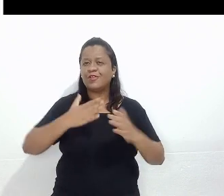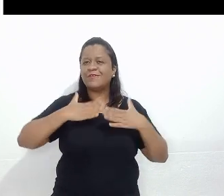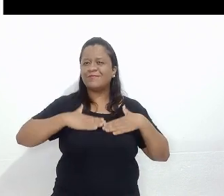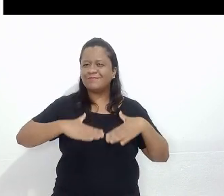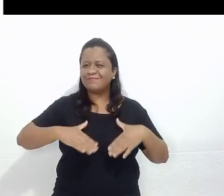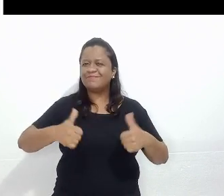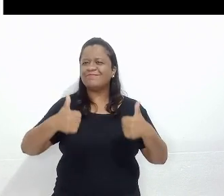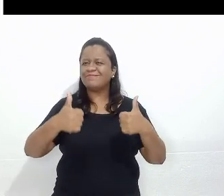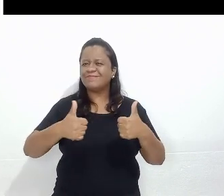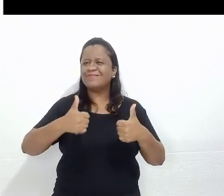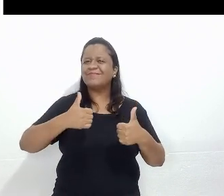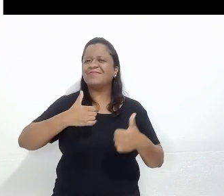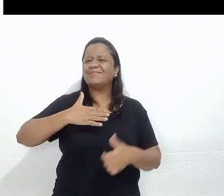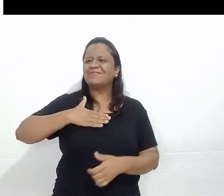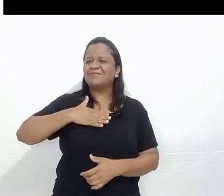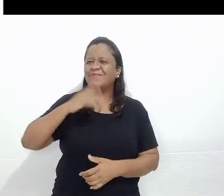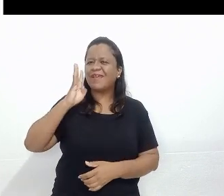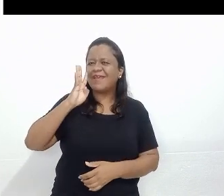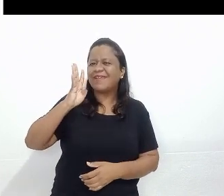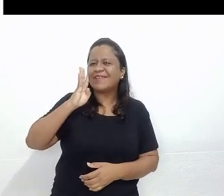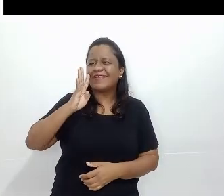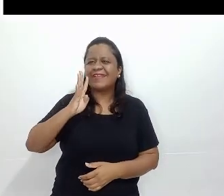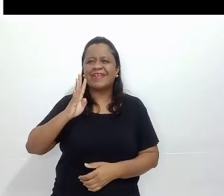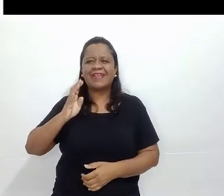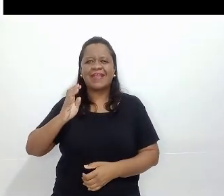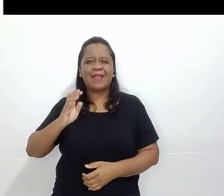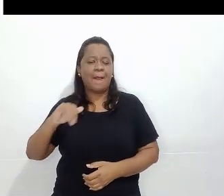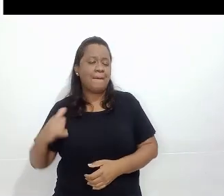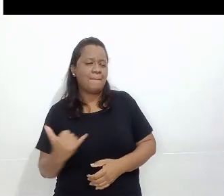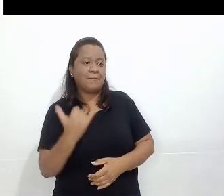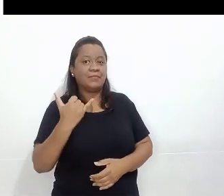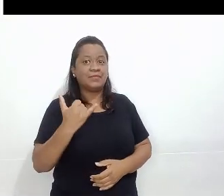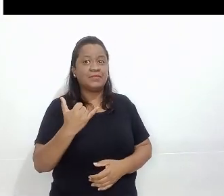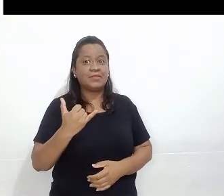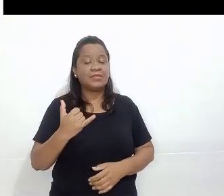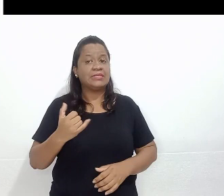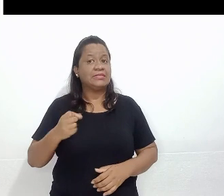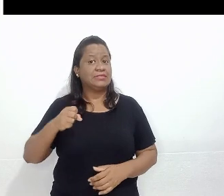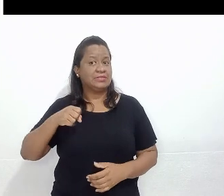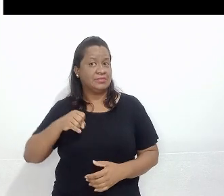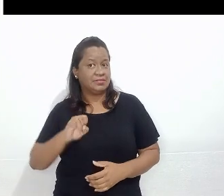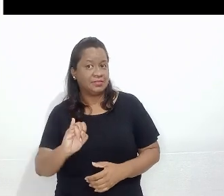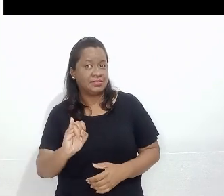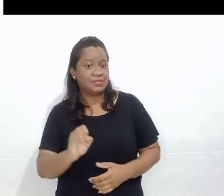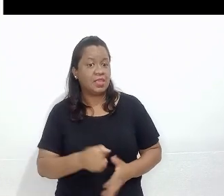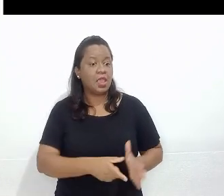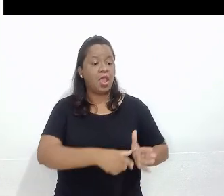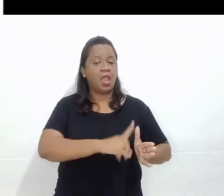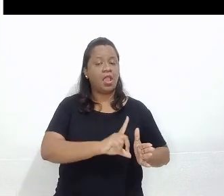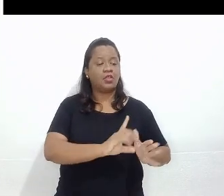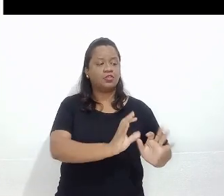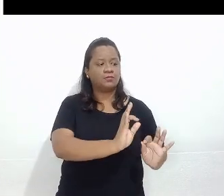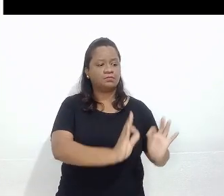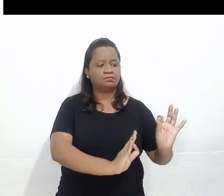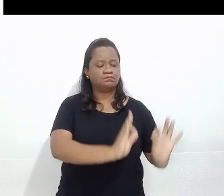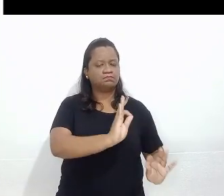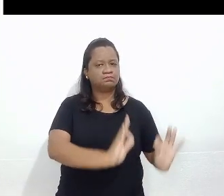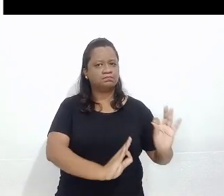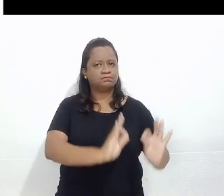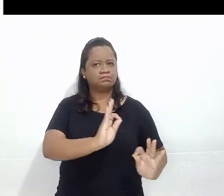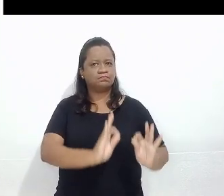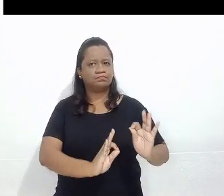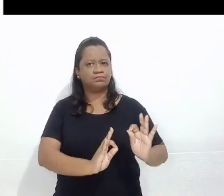uma curtição para todo mundo se ele estiver bem preparado antes, tá? Se ele tiver sido bem preparado antes, se ele estiver